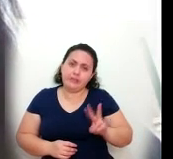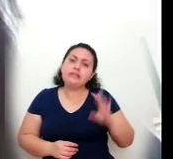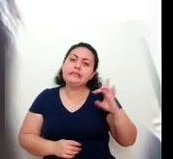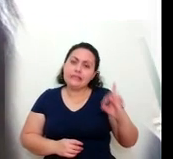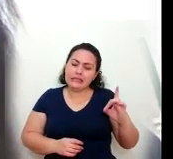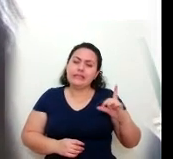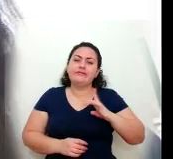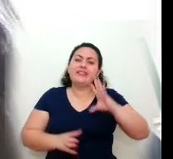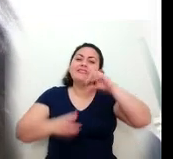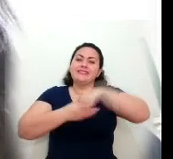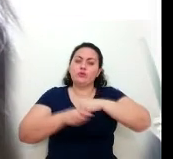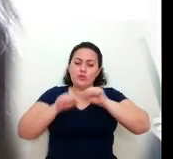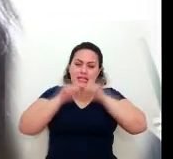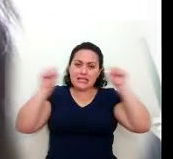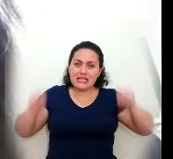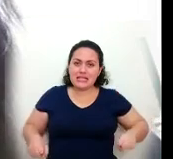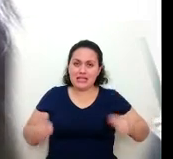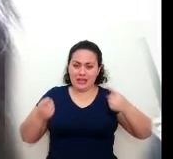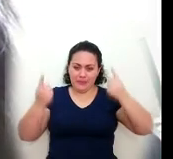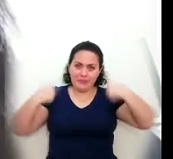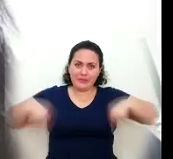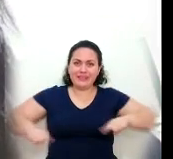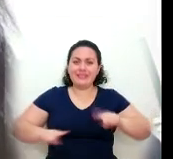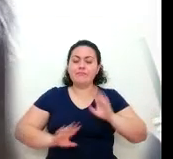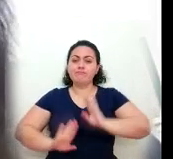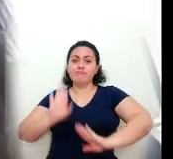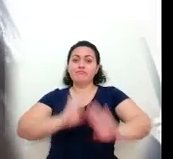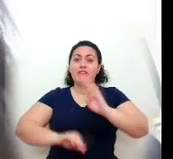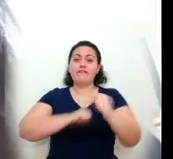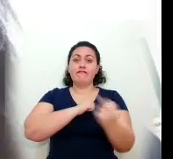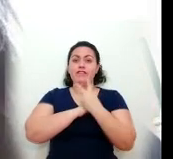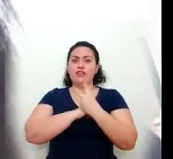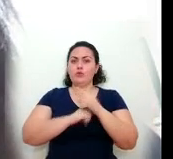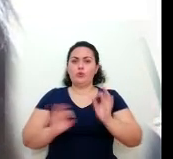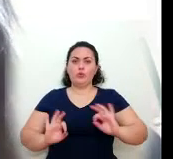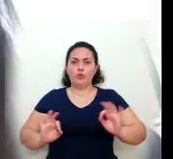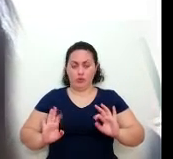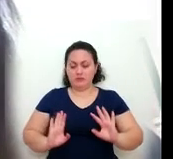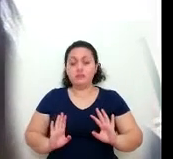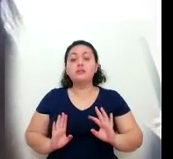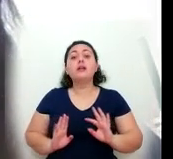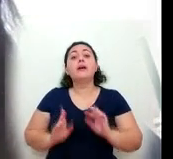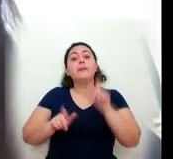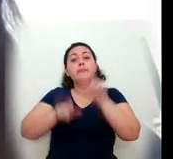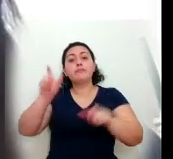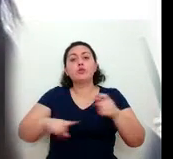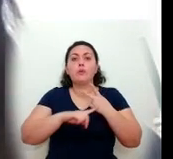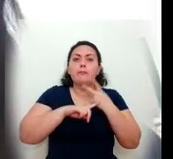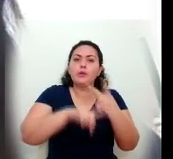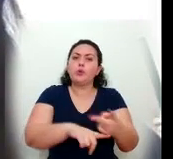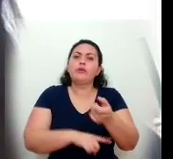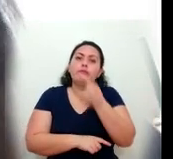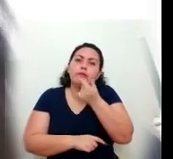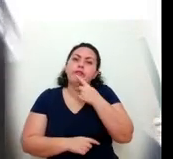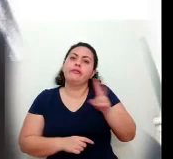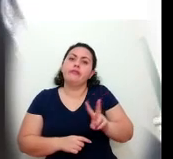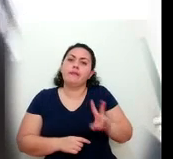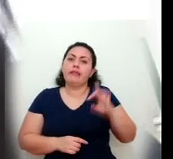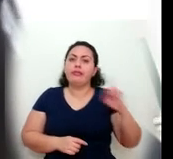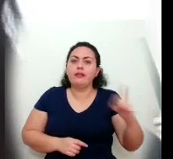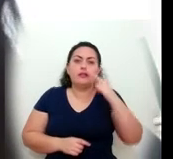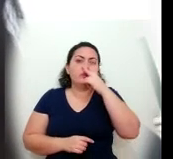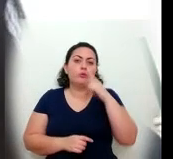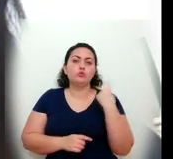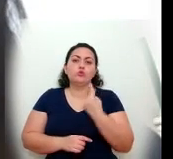vitamina D ela faz parte, né, de uma cadeia para proteção imunológica, as pessoas têm, né, procurado e